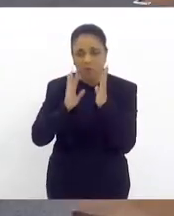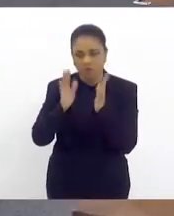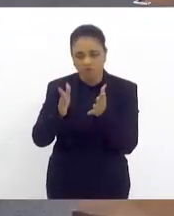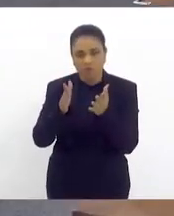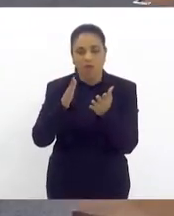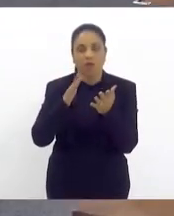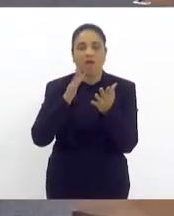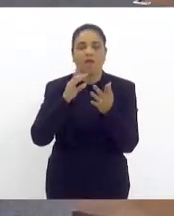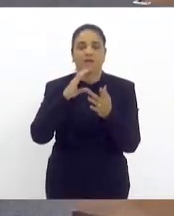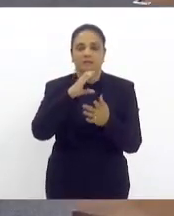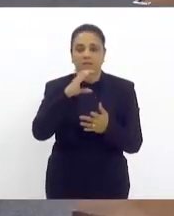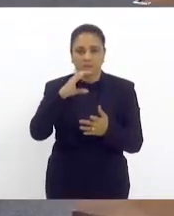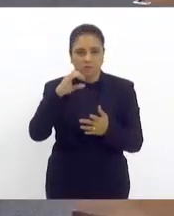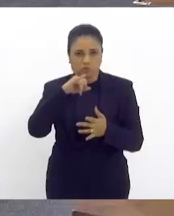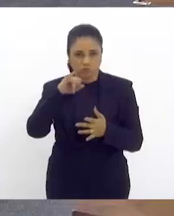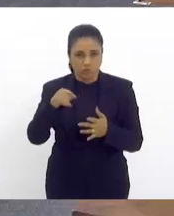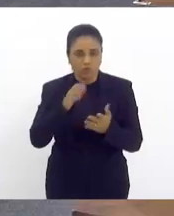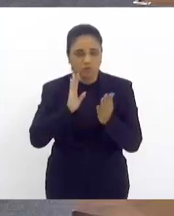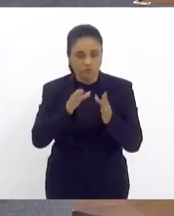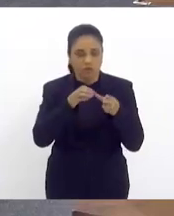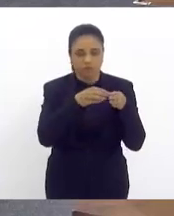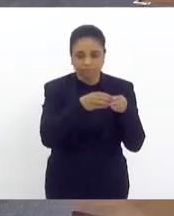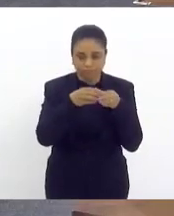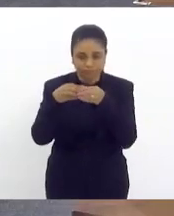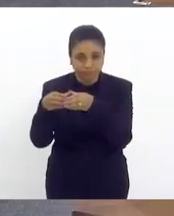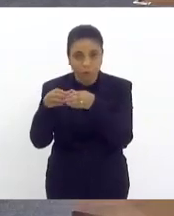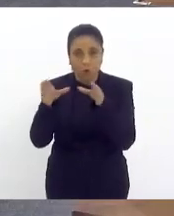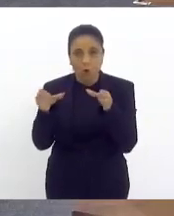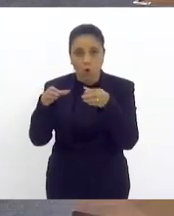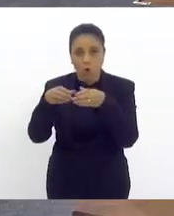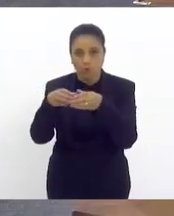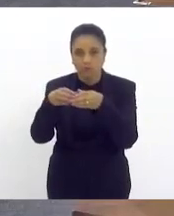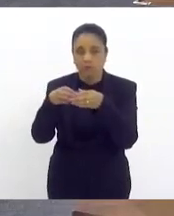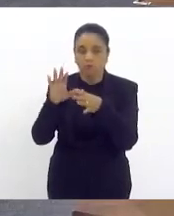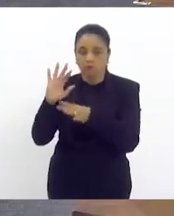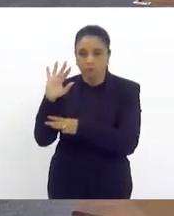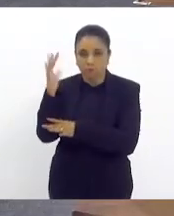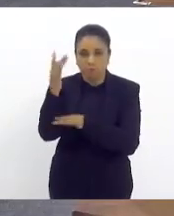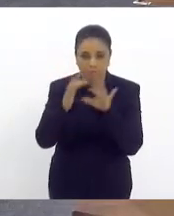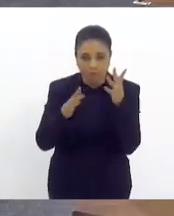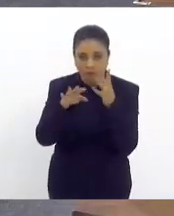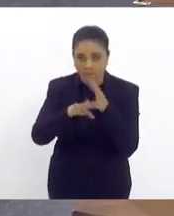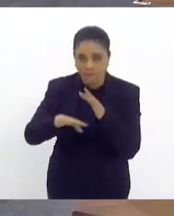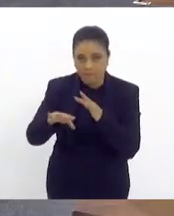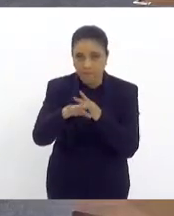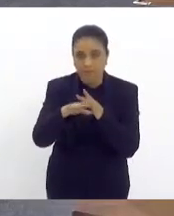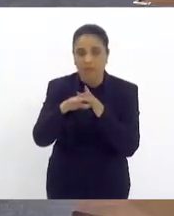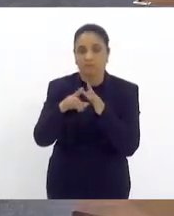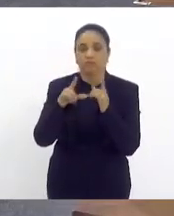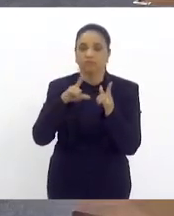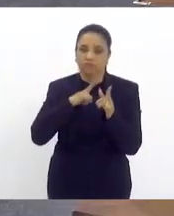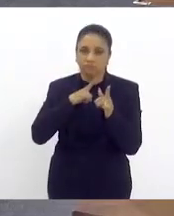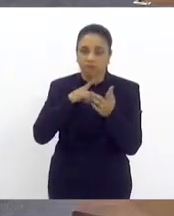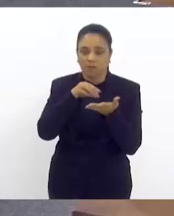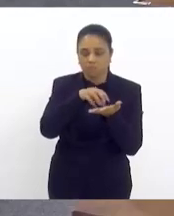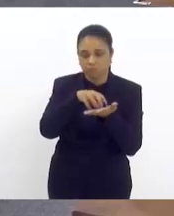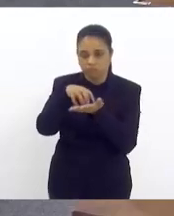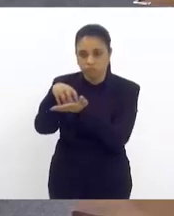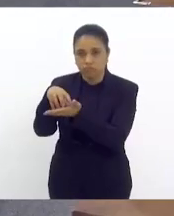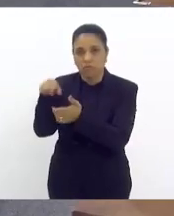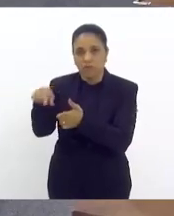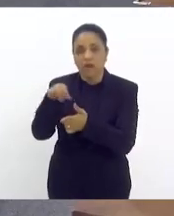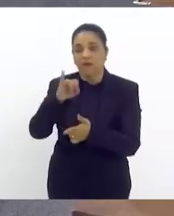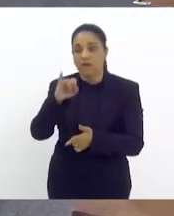já foi para a comissão de Meio Ambiente e na comissão de Meio Ambiente está com baixa inteligência para o Inea vamos